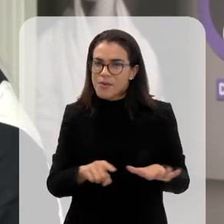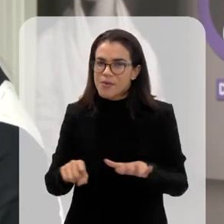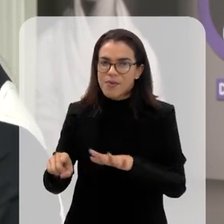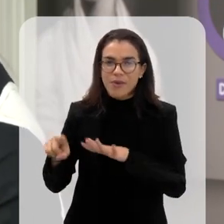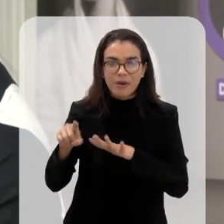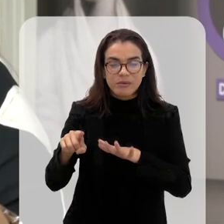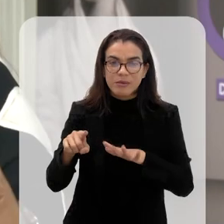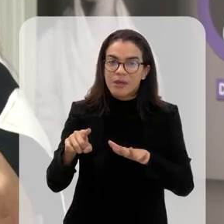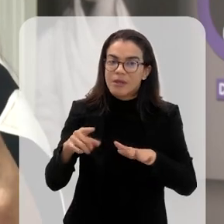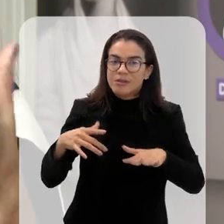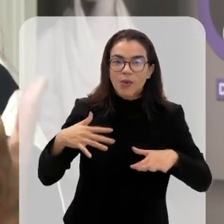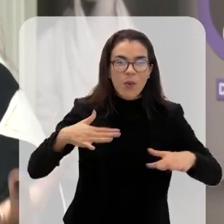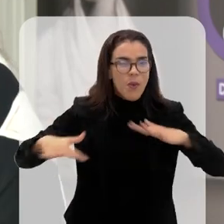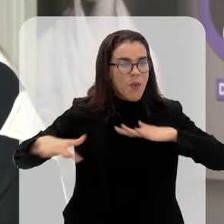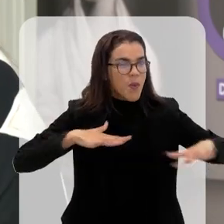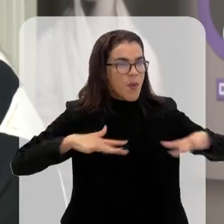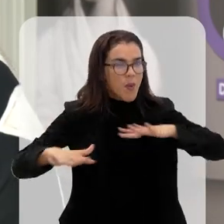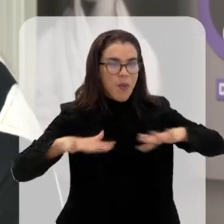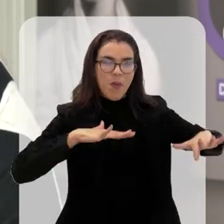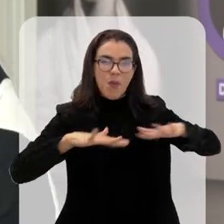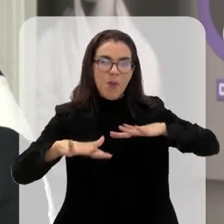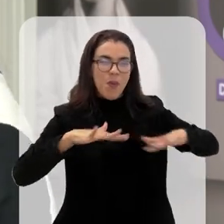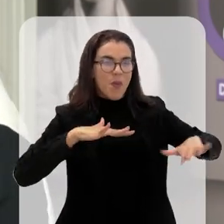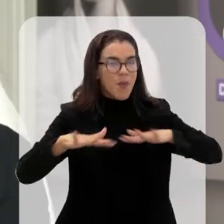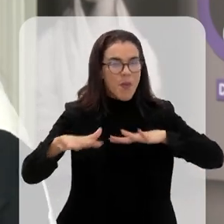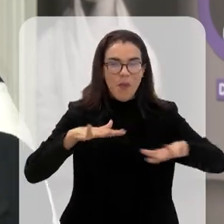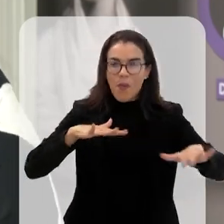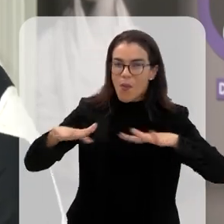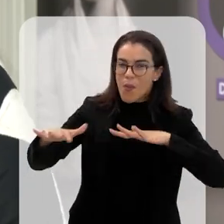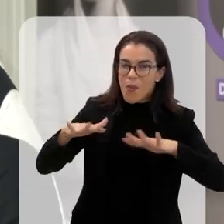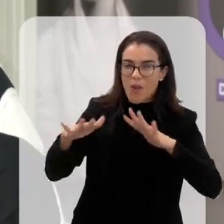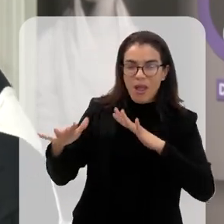numa semana que é tumultuada, claro,